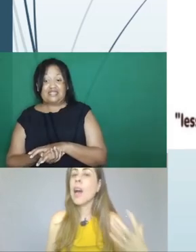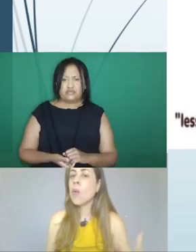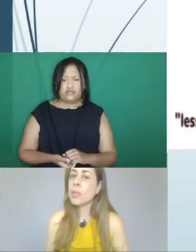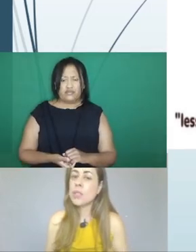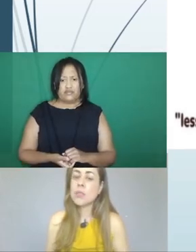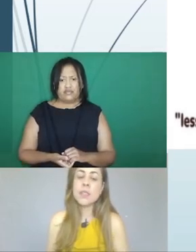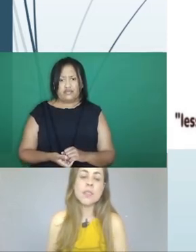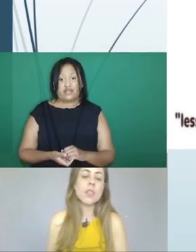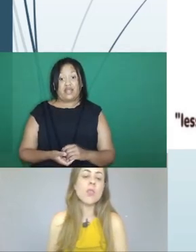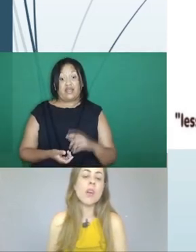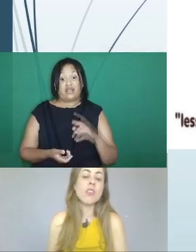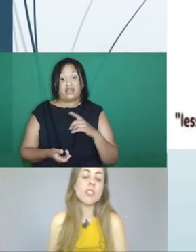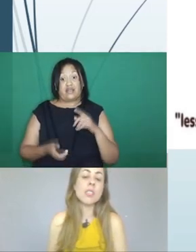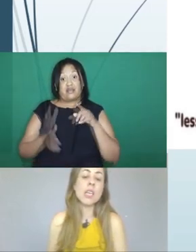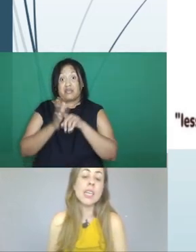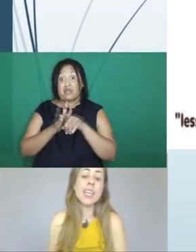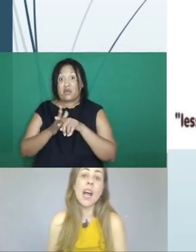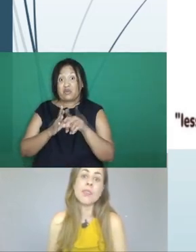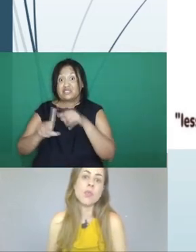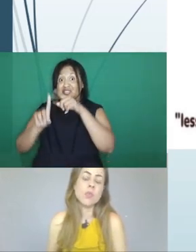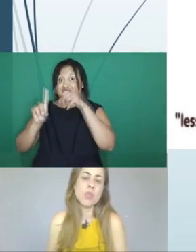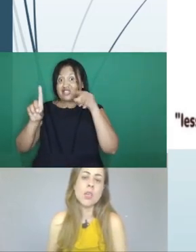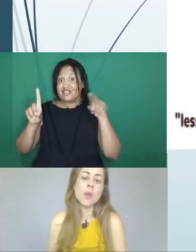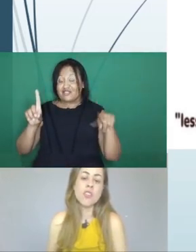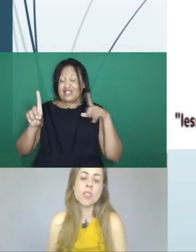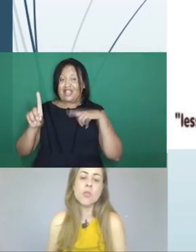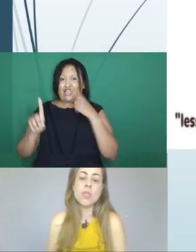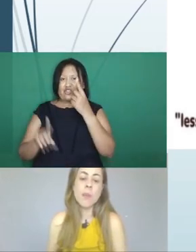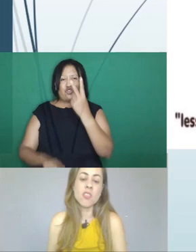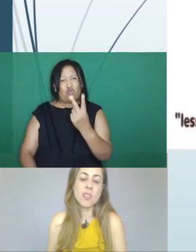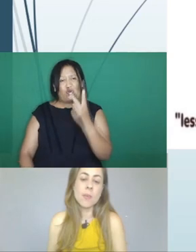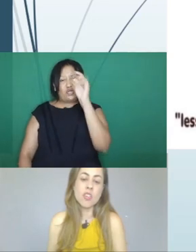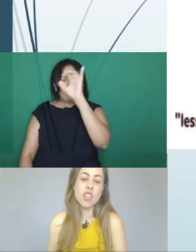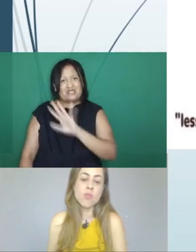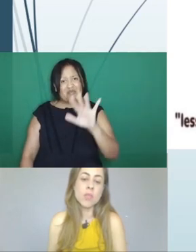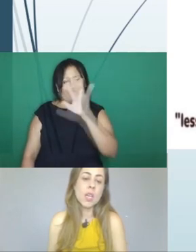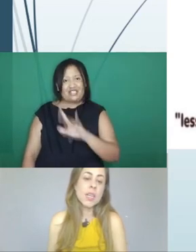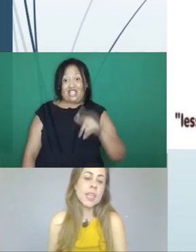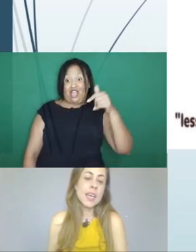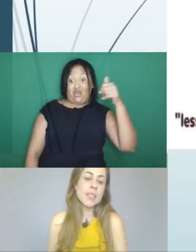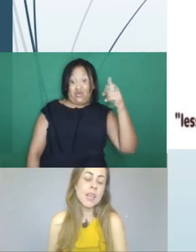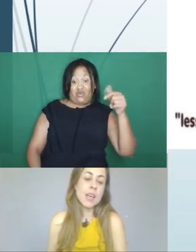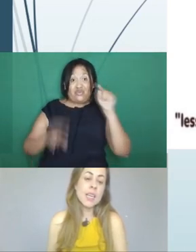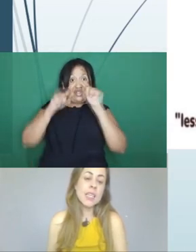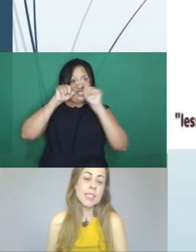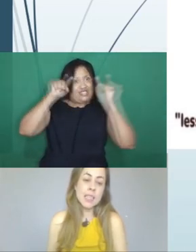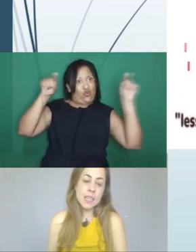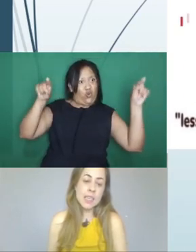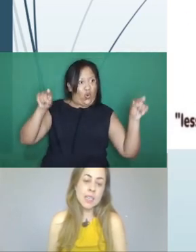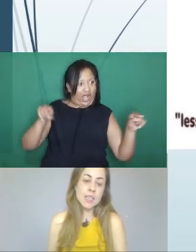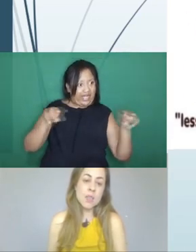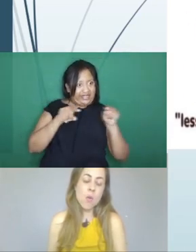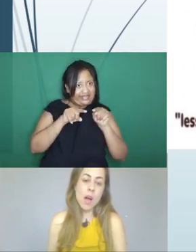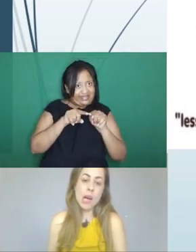auxiliar compreensão desse texto a gente tem gráficos não é a gente tem duas imagens a imagem 1 que é essa linha